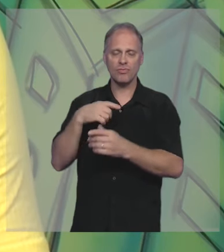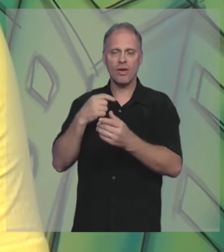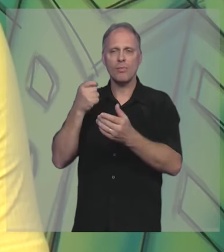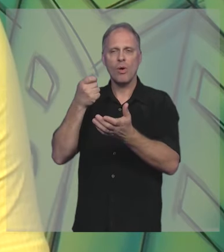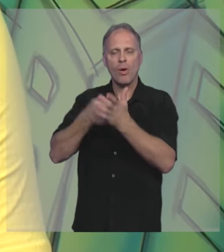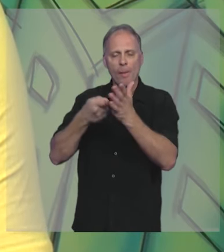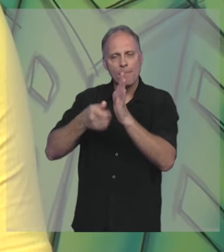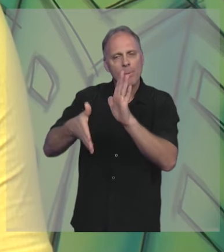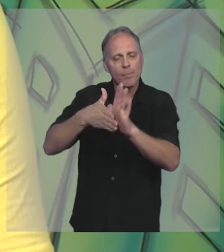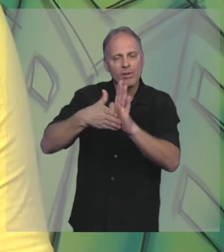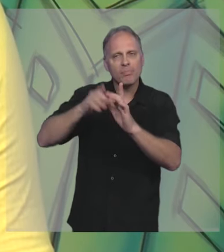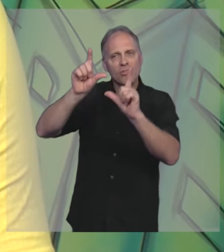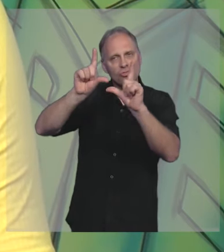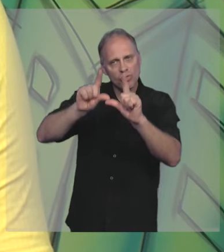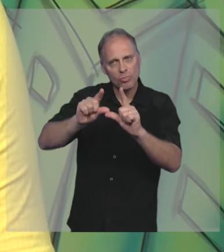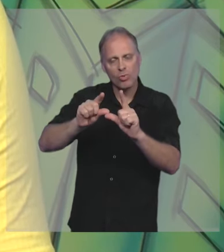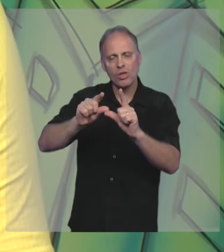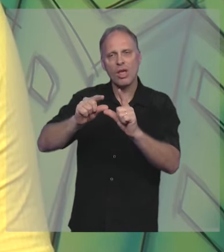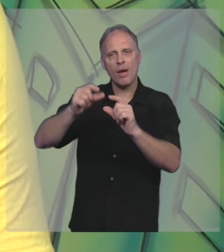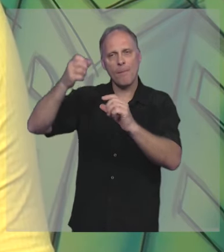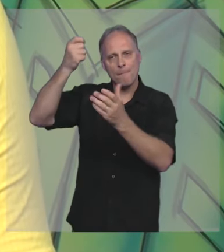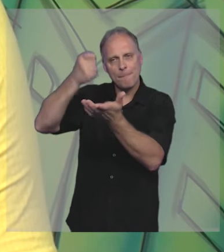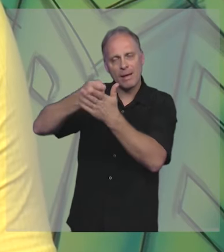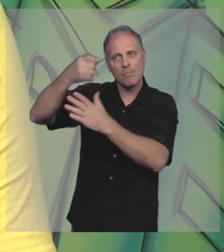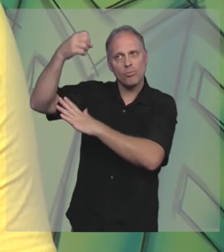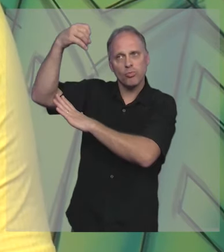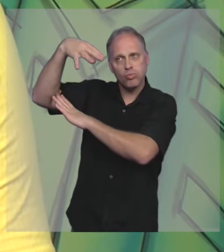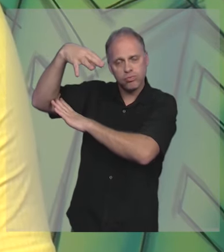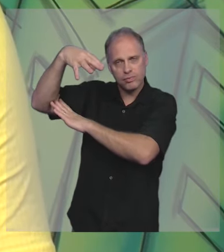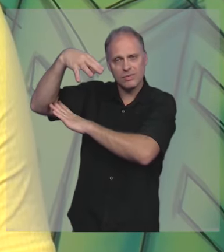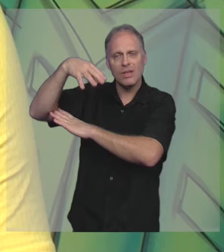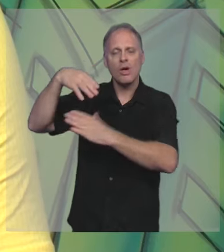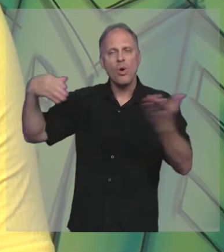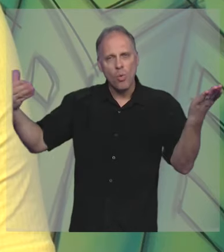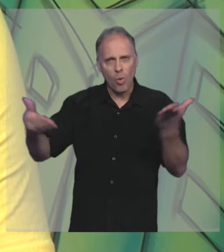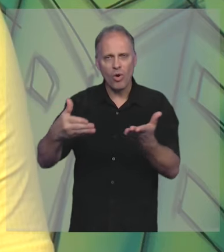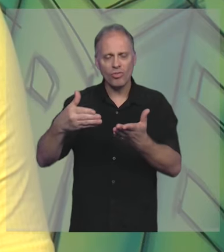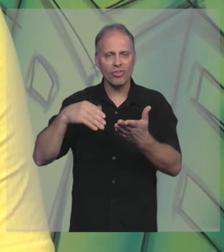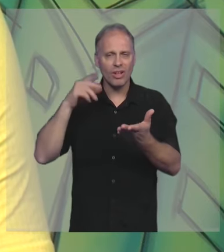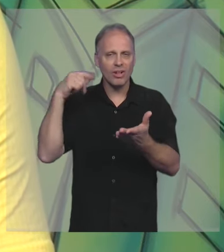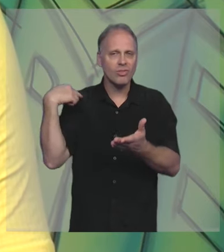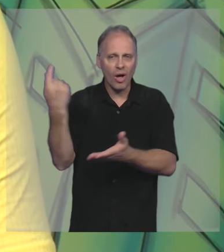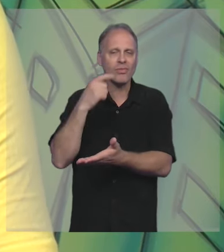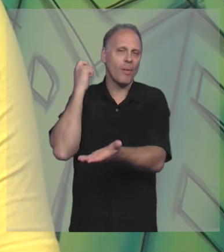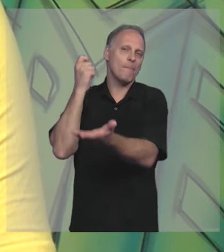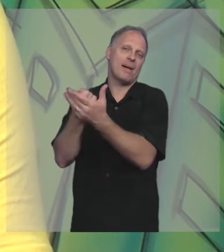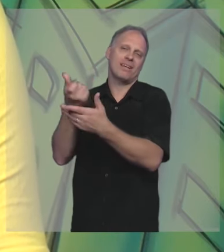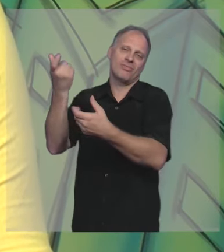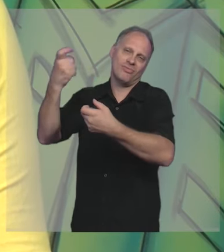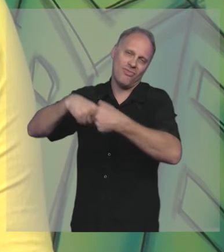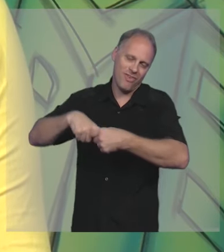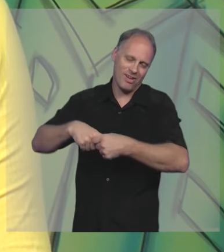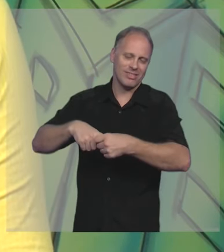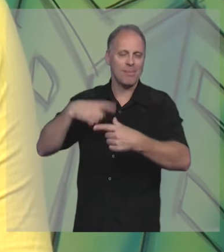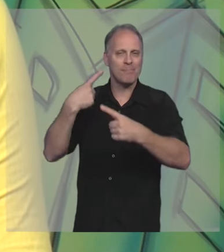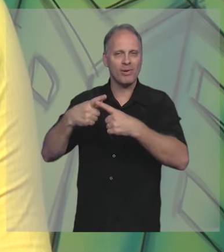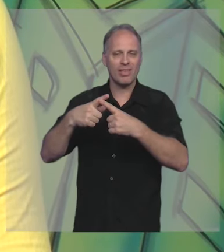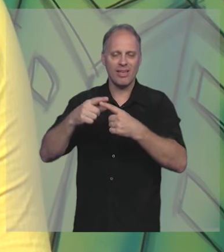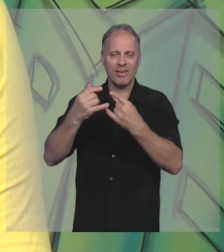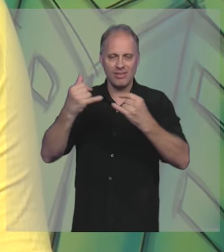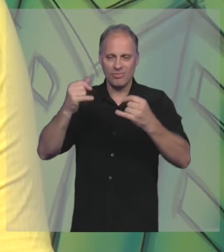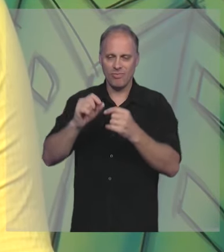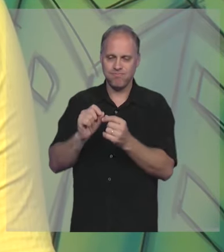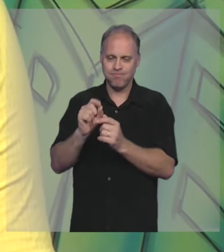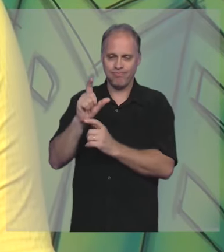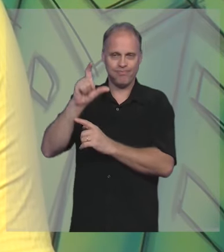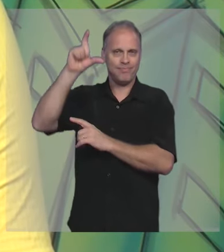conta de luz, mas óbvio, não foi bem estruturada. Hoje, atualmente, nós estamos pagando essa conta, né? Porque além dos aumentos de